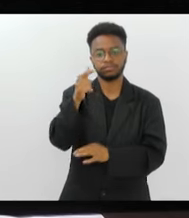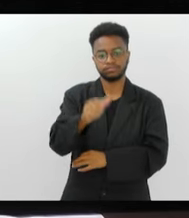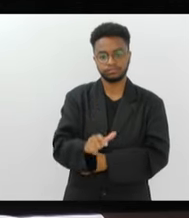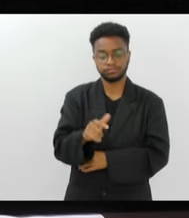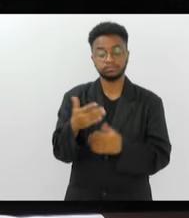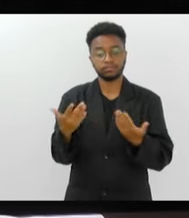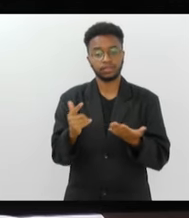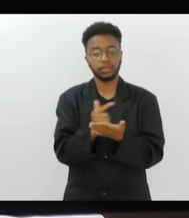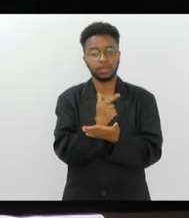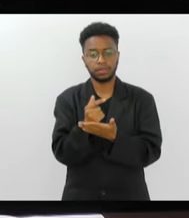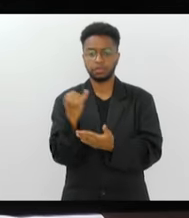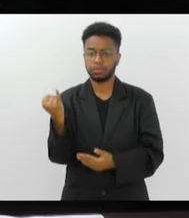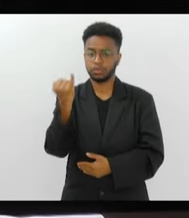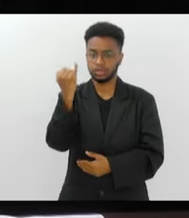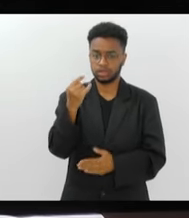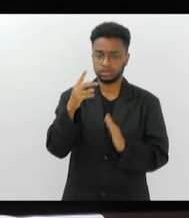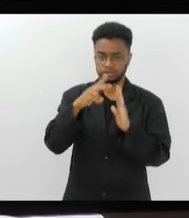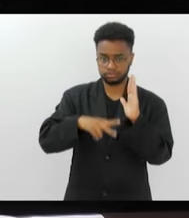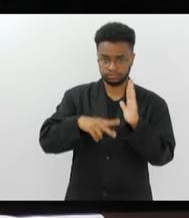um livro que vale a pena ser lido,